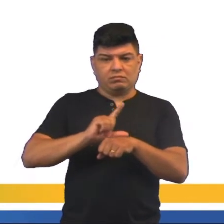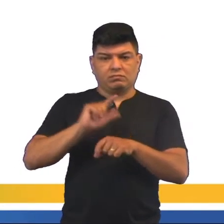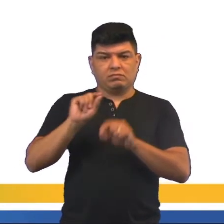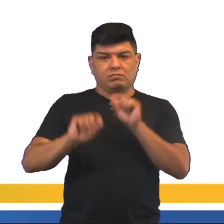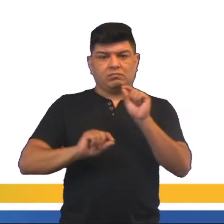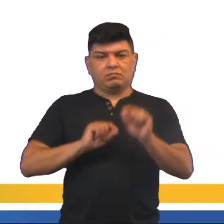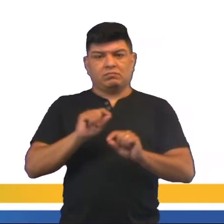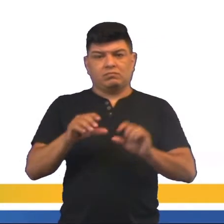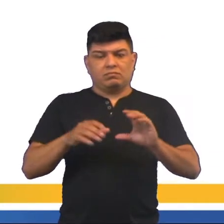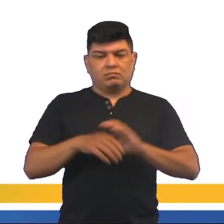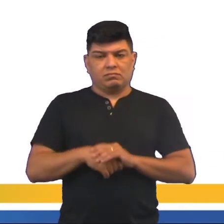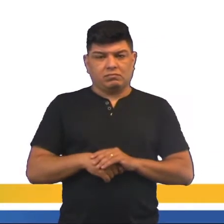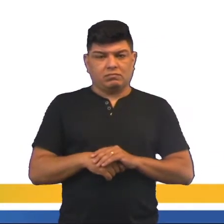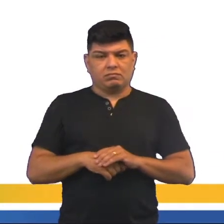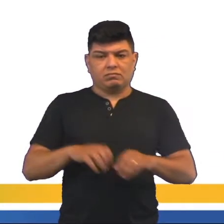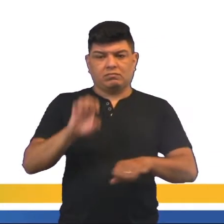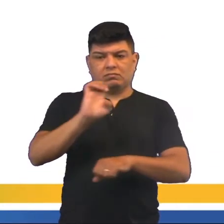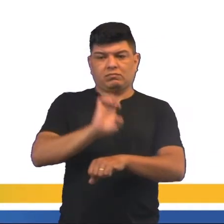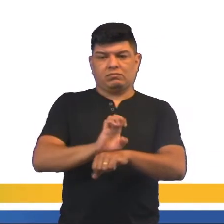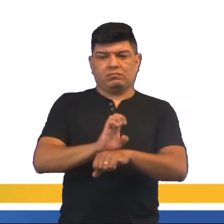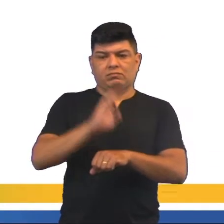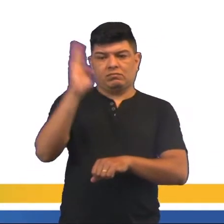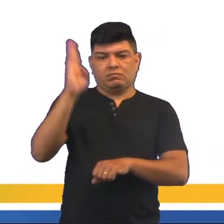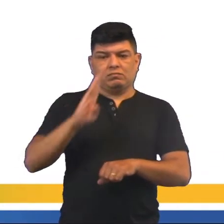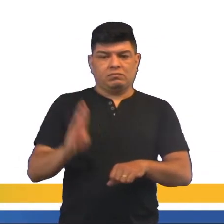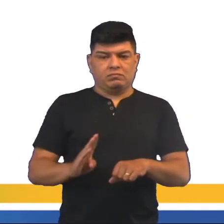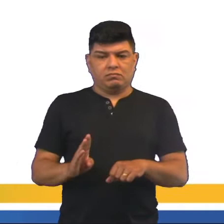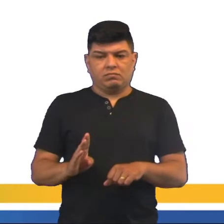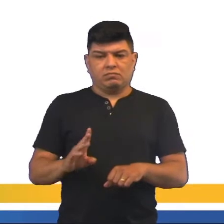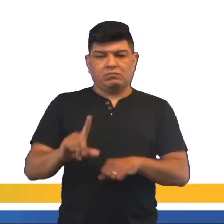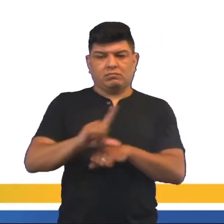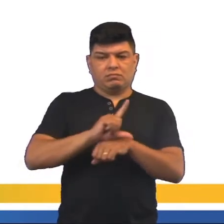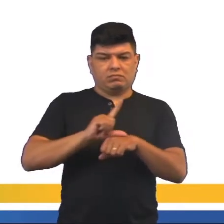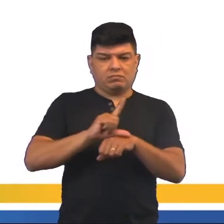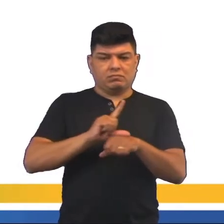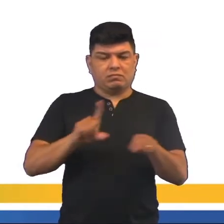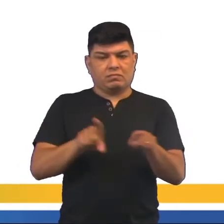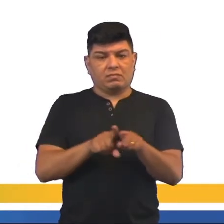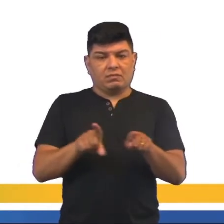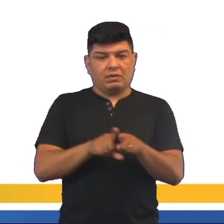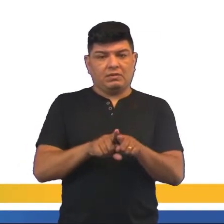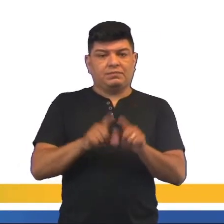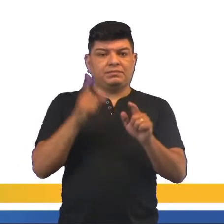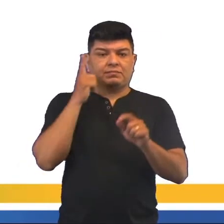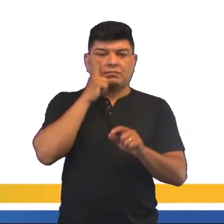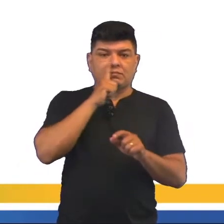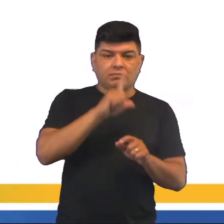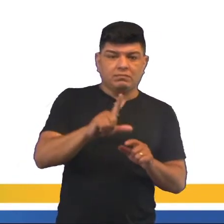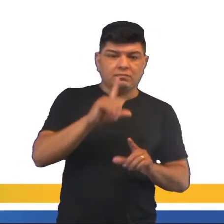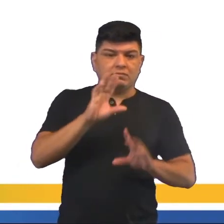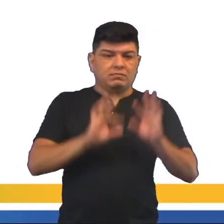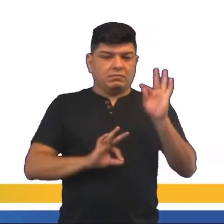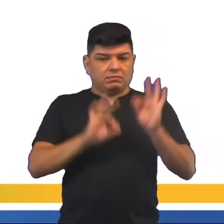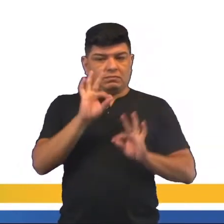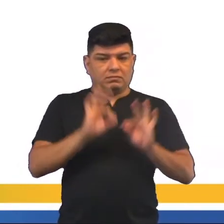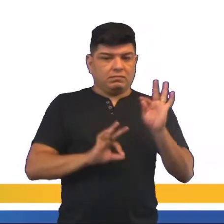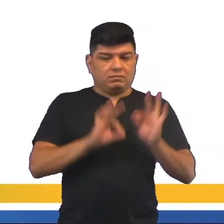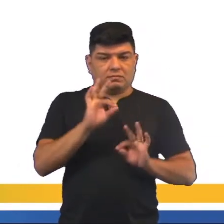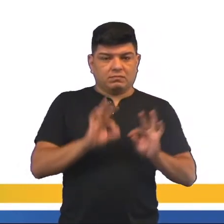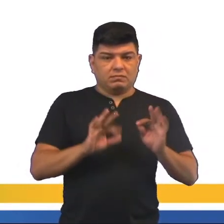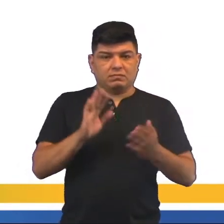Seria o seguinte, que o Estado brasileiro, através do Poder Legislativo, né, ele conseguiu elaborar